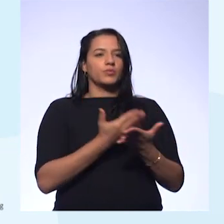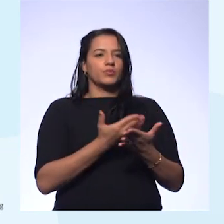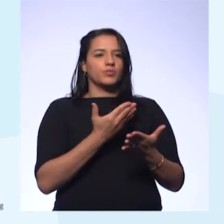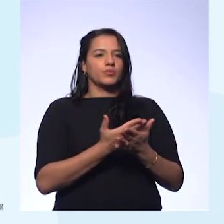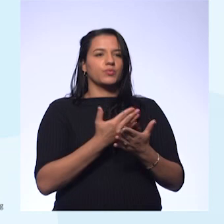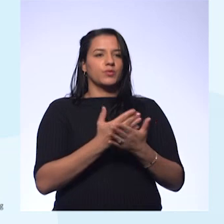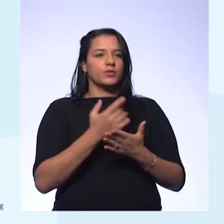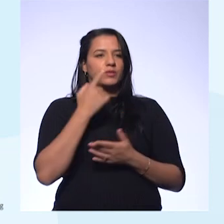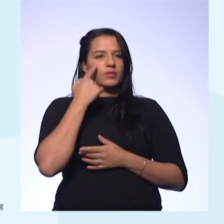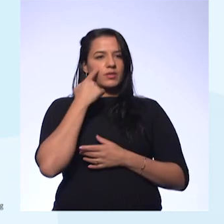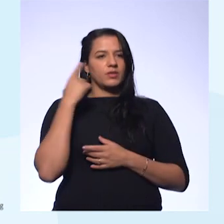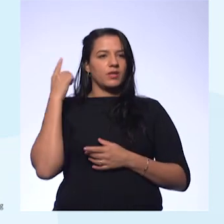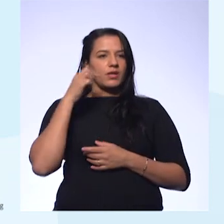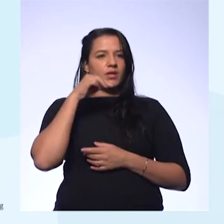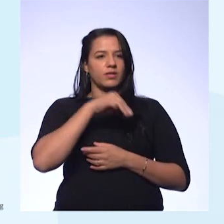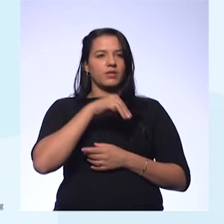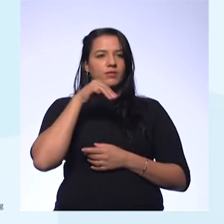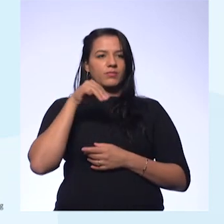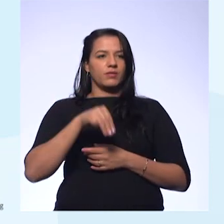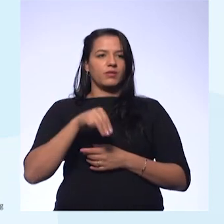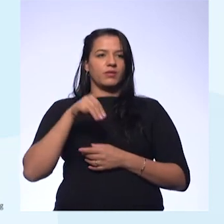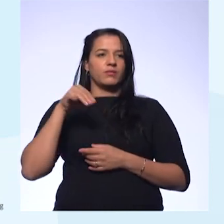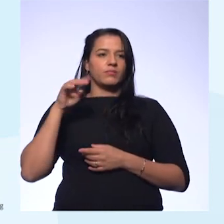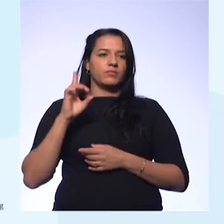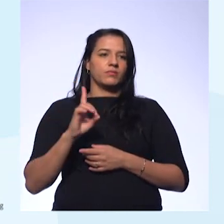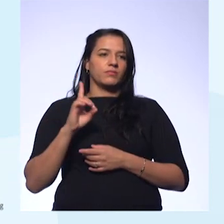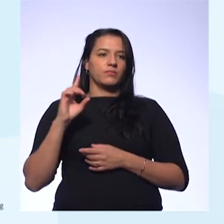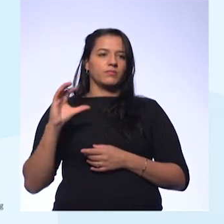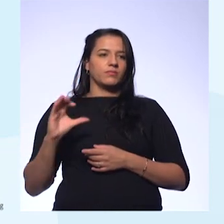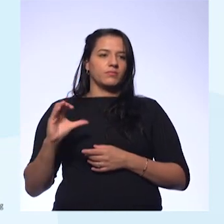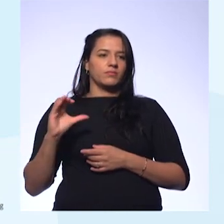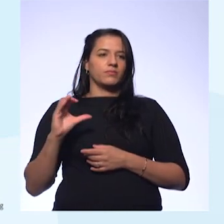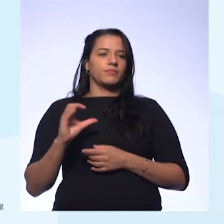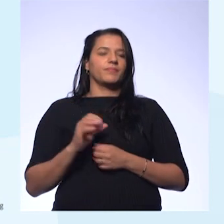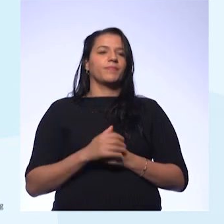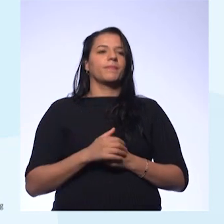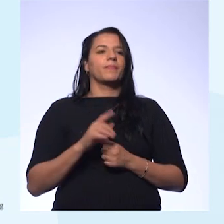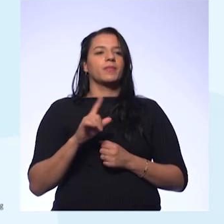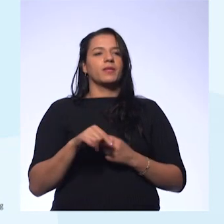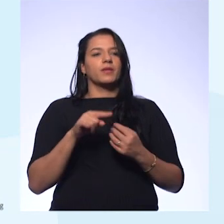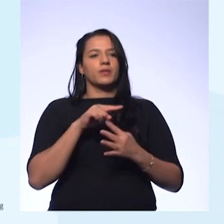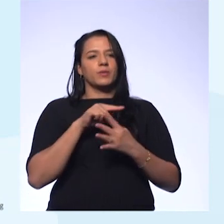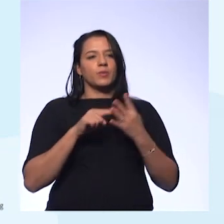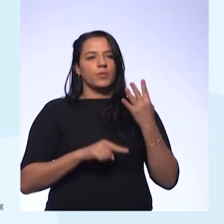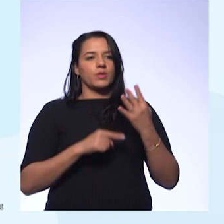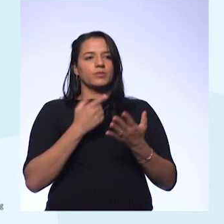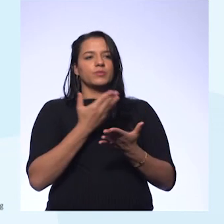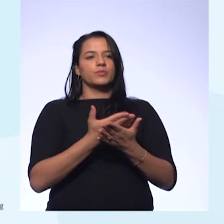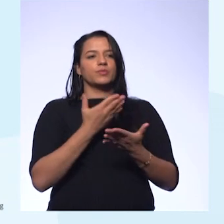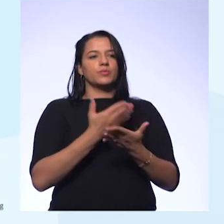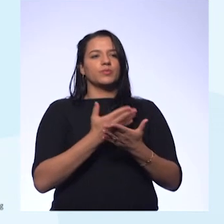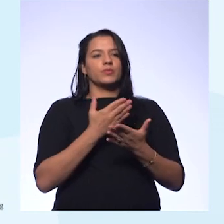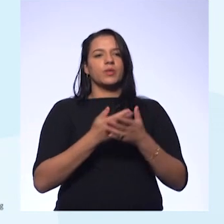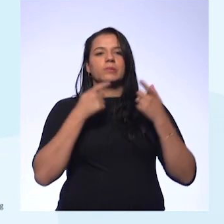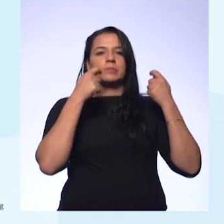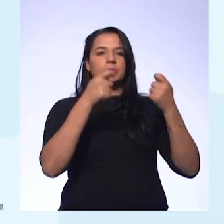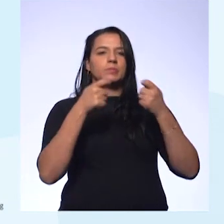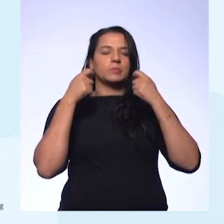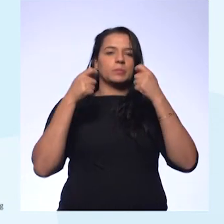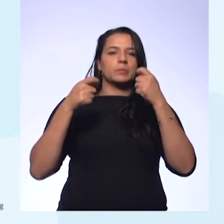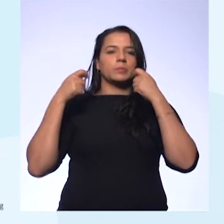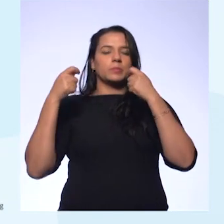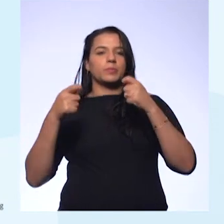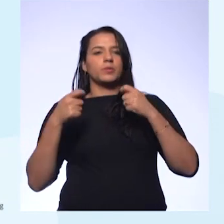da tela, MMDC, Martins, Miragaia, Drauzio e Camargo, 4 estudantes que, num protesto